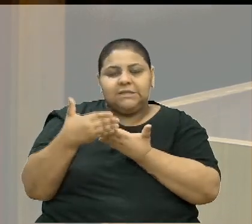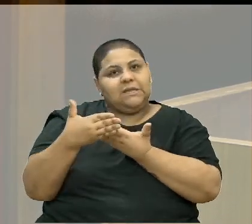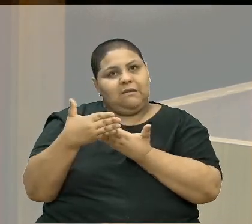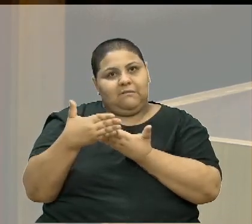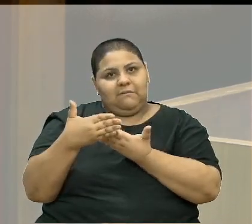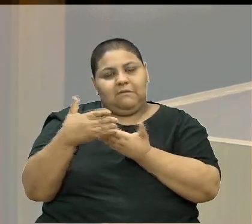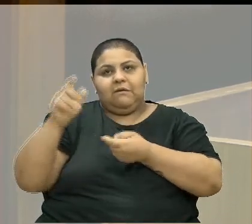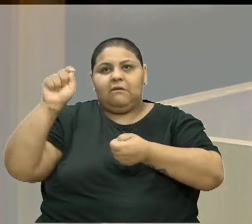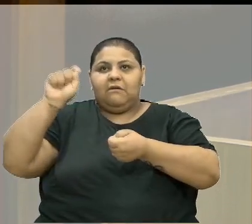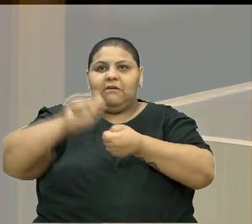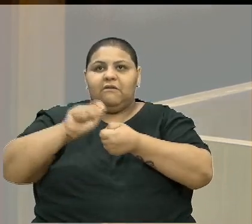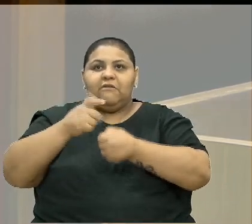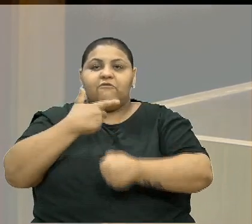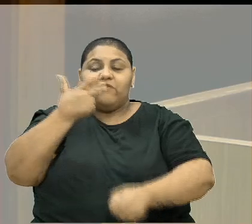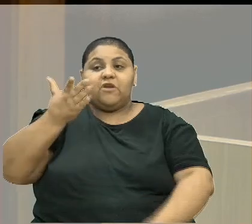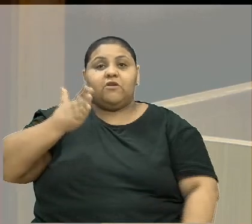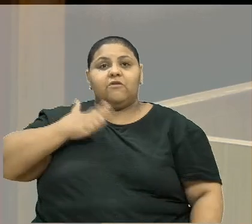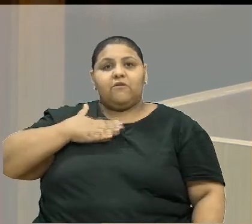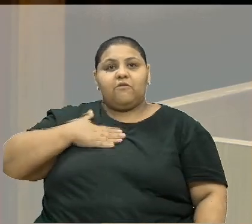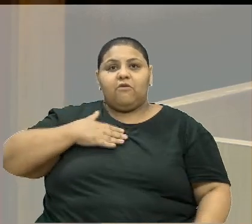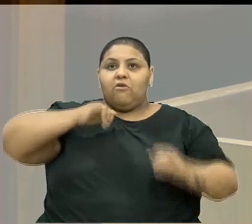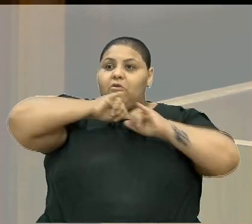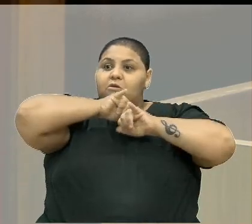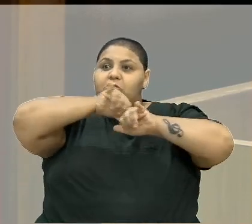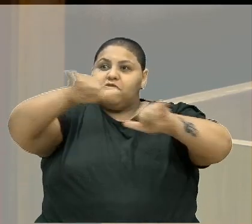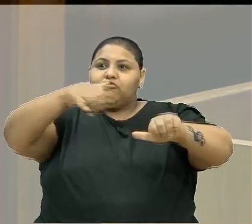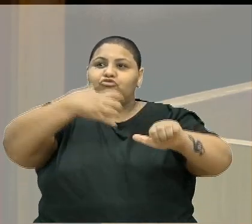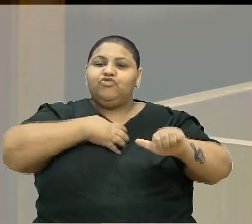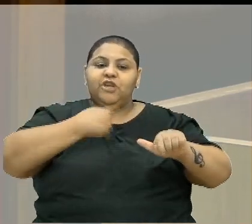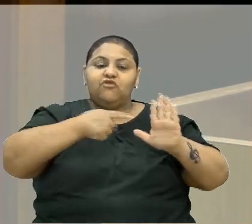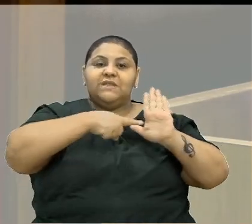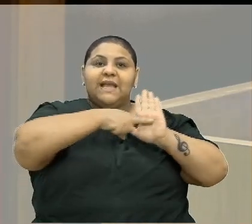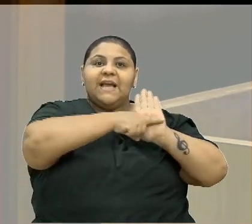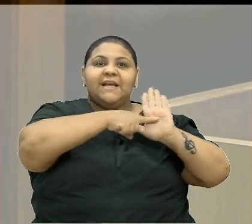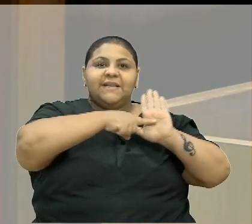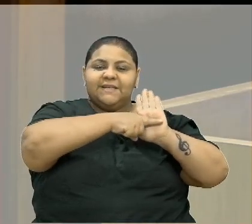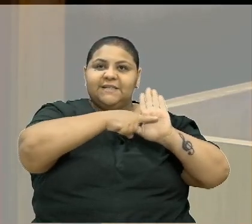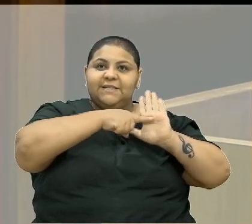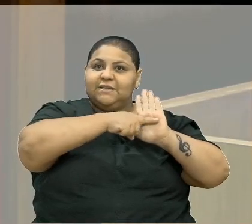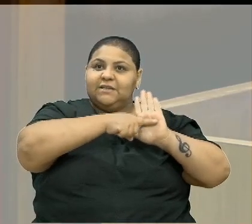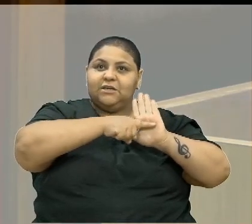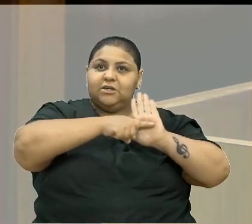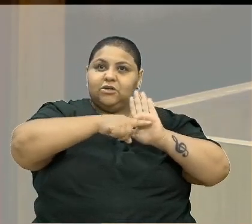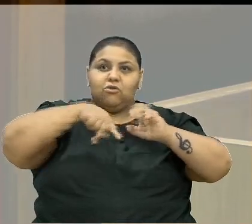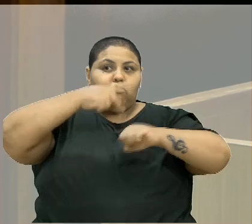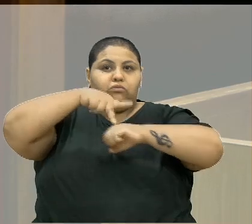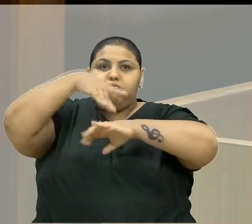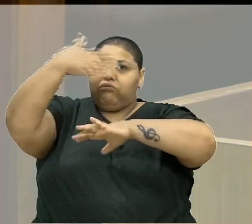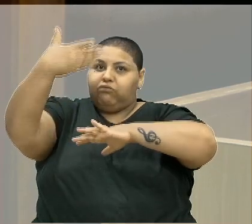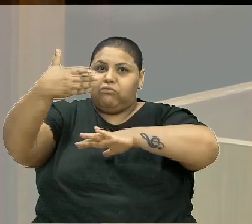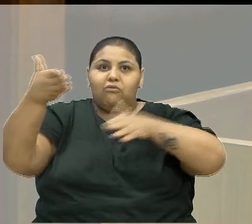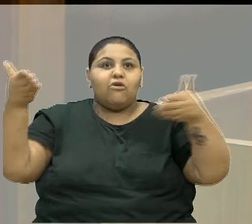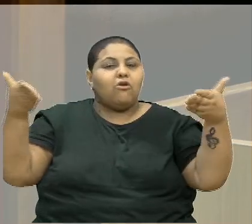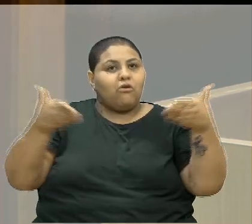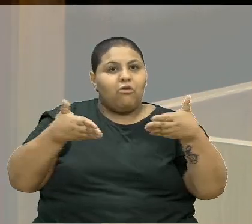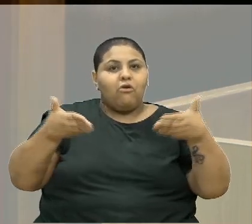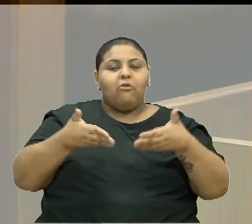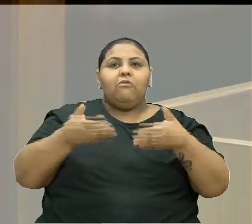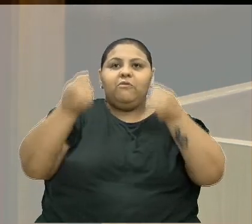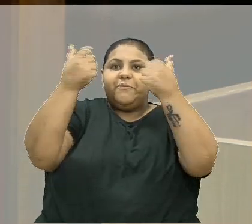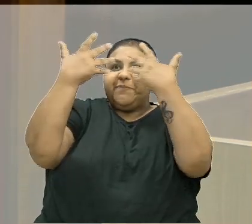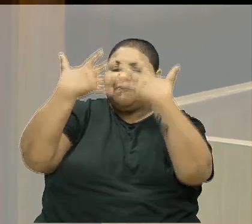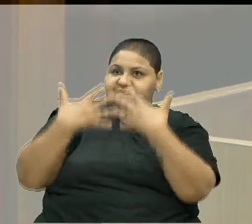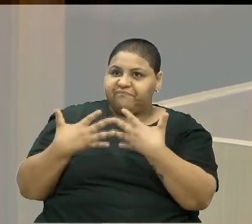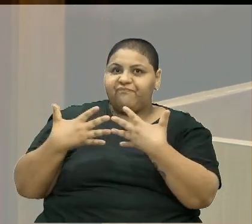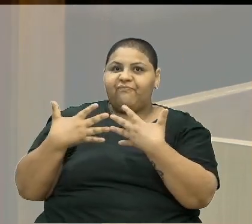Foi feita aquela fala por mim, que repercutiu de forma negativa, país afora, e que hoje, senhoras e senhores, eu trago aqui